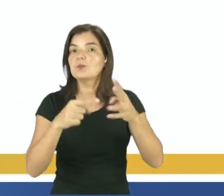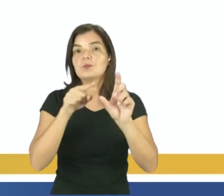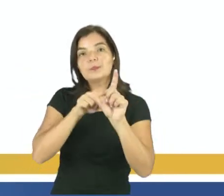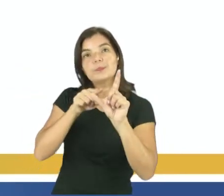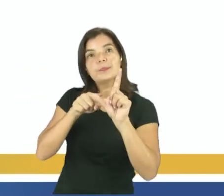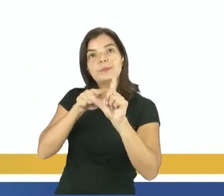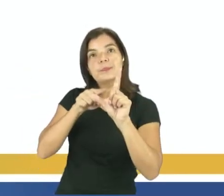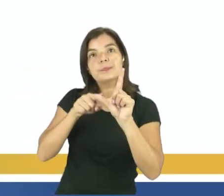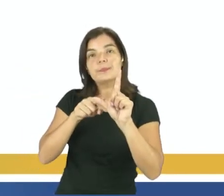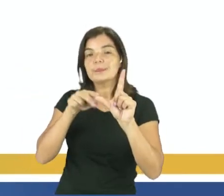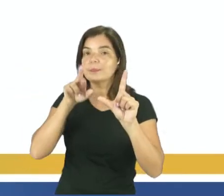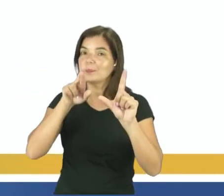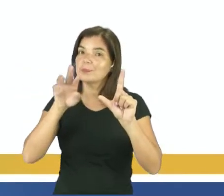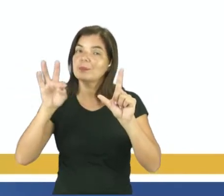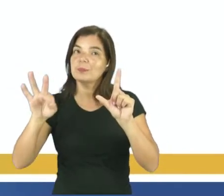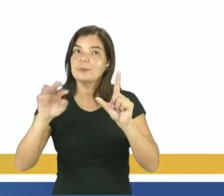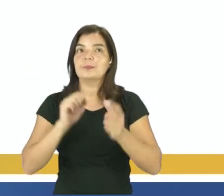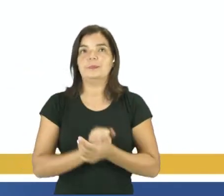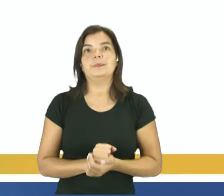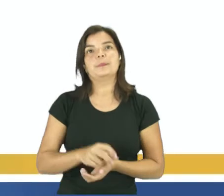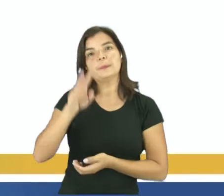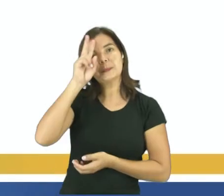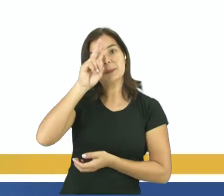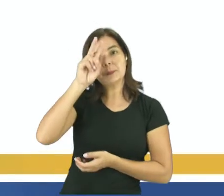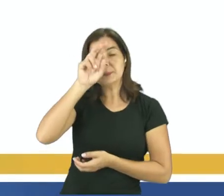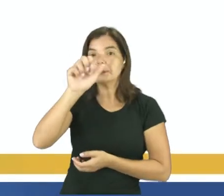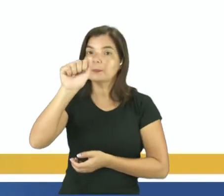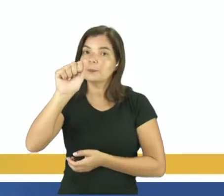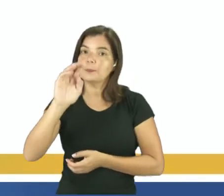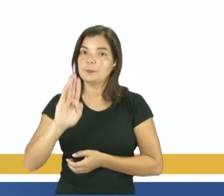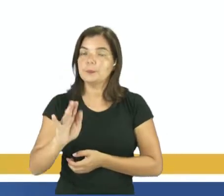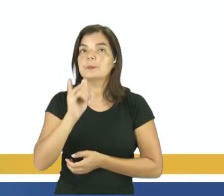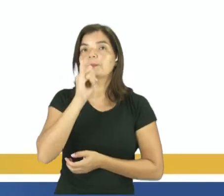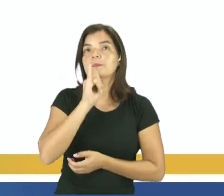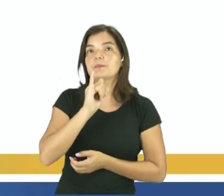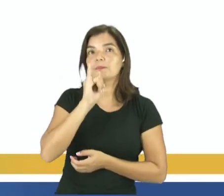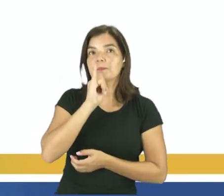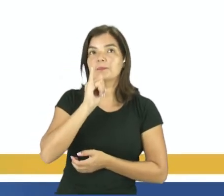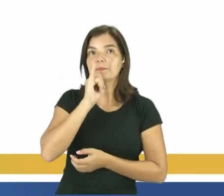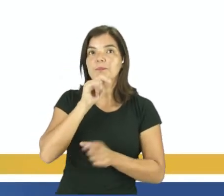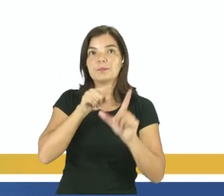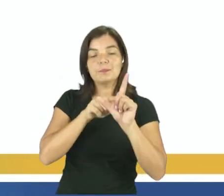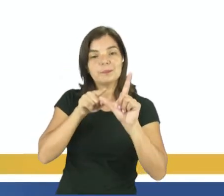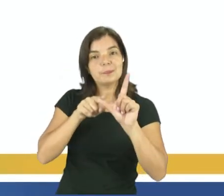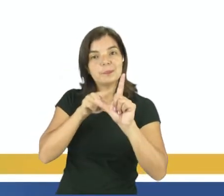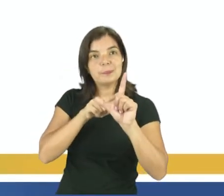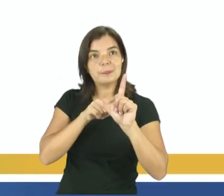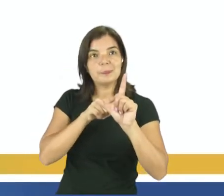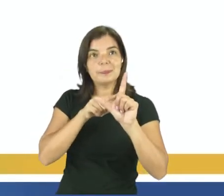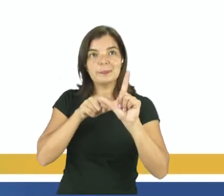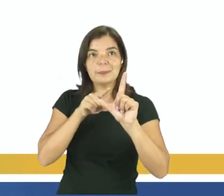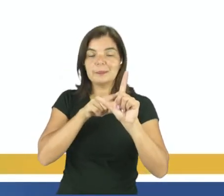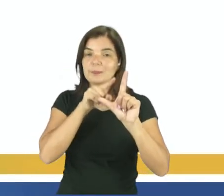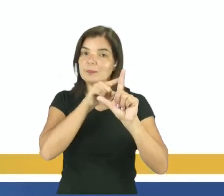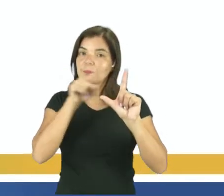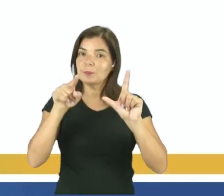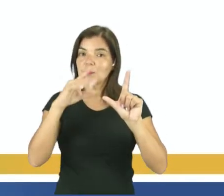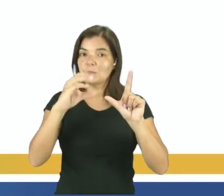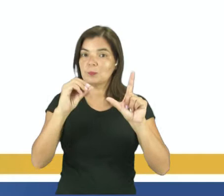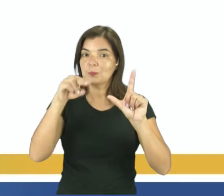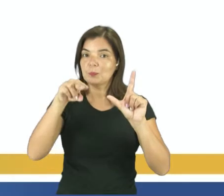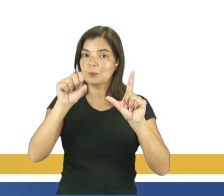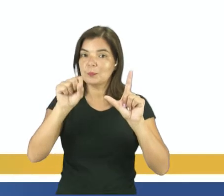como no caso de R e T. Lembre-se que A e B, por exemplo, são ditos ângulos consecutivos. Ó. A e B são